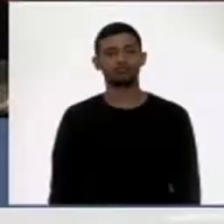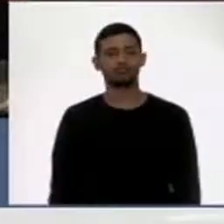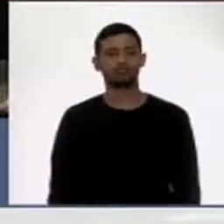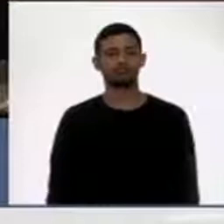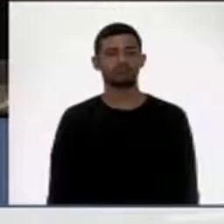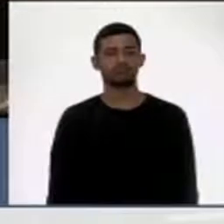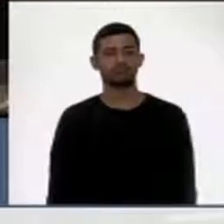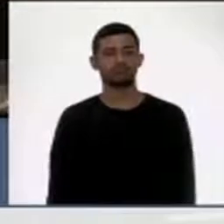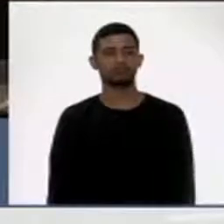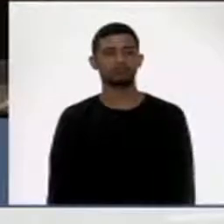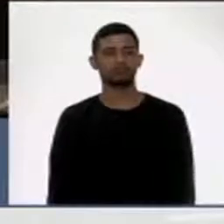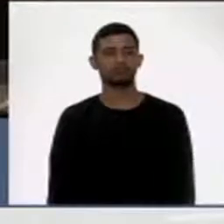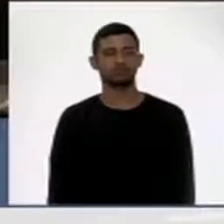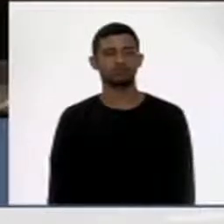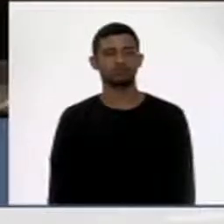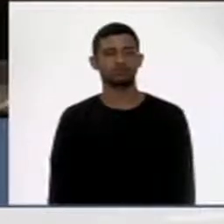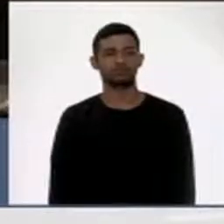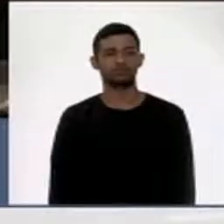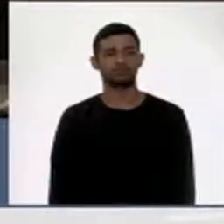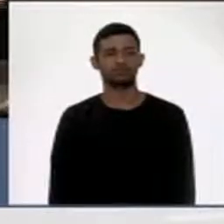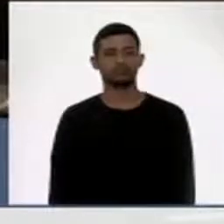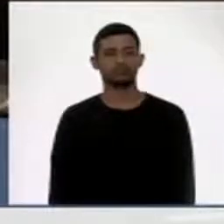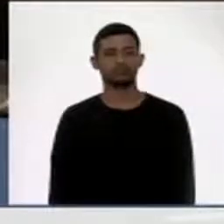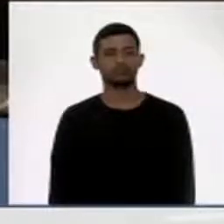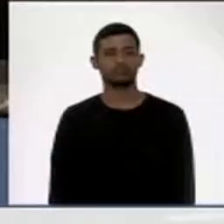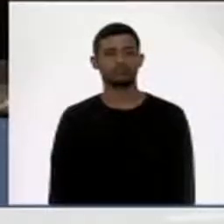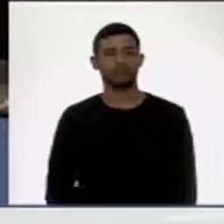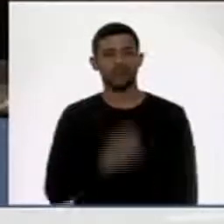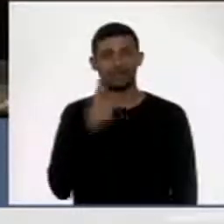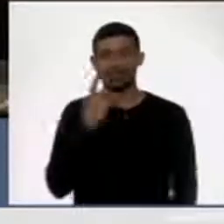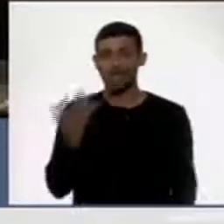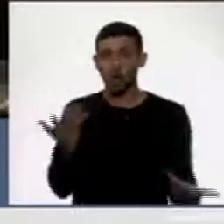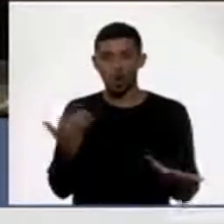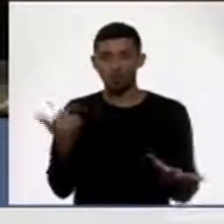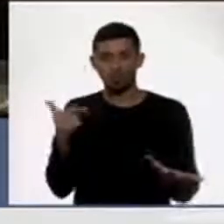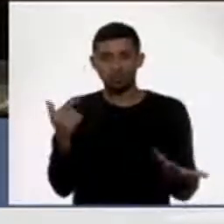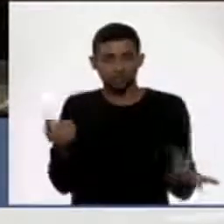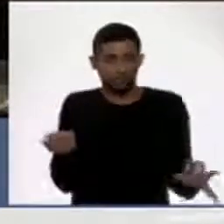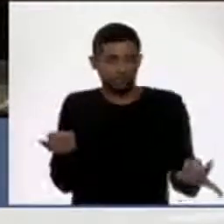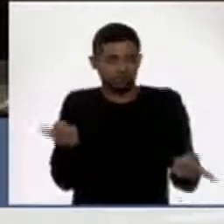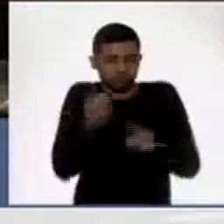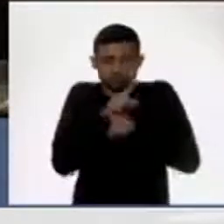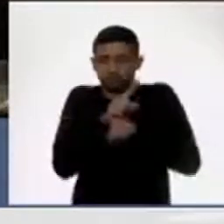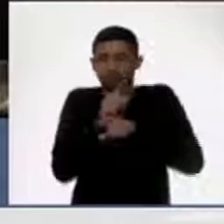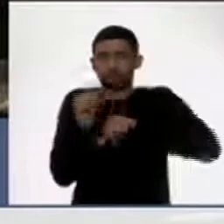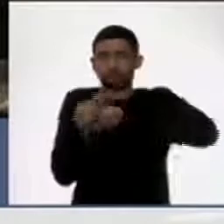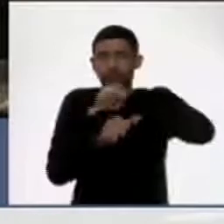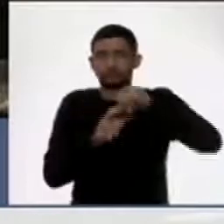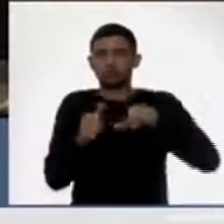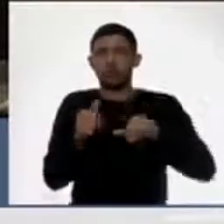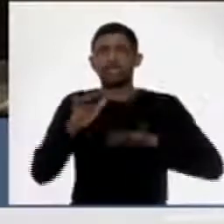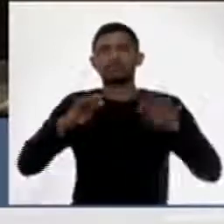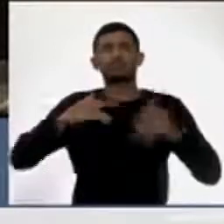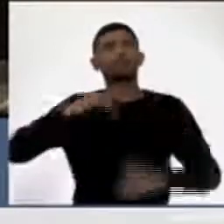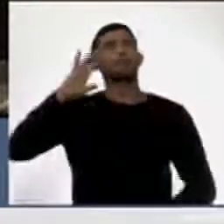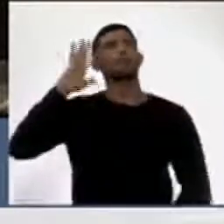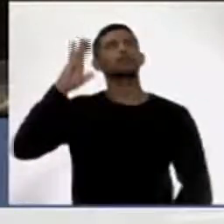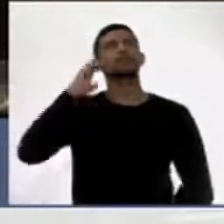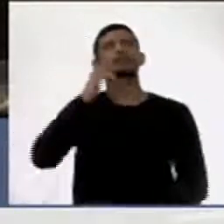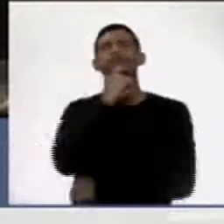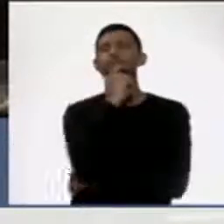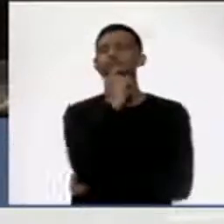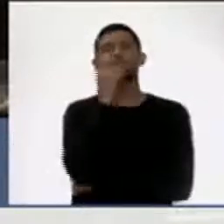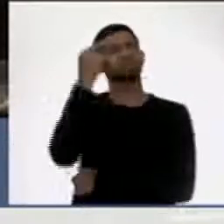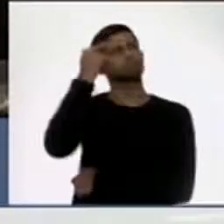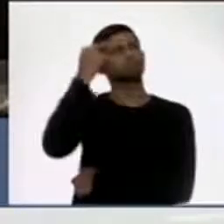Não há hoje uma inversão total. Às vezes me perguntam por